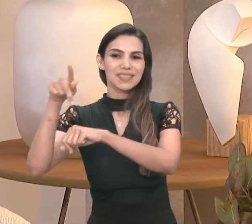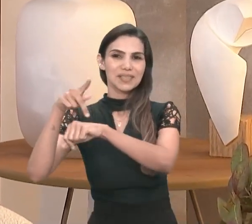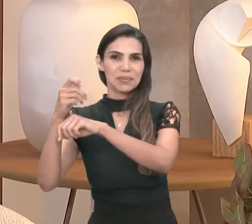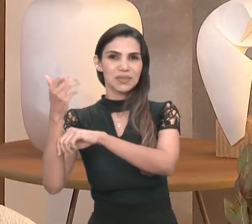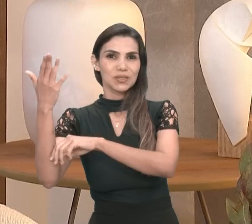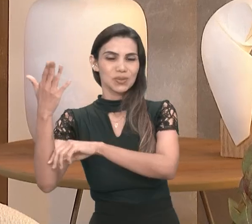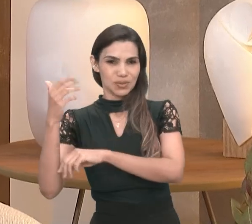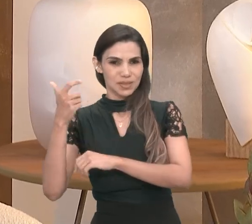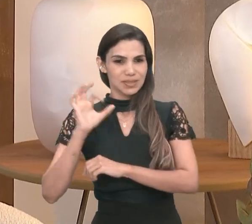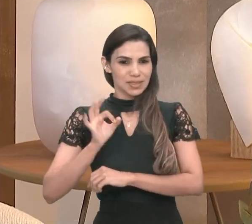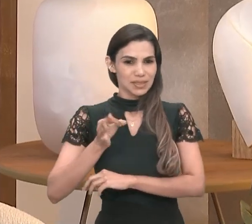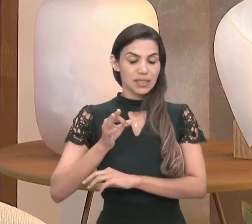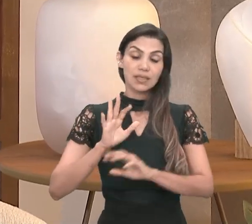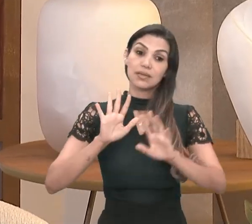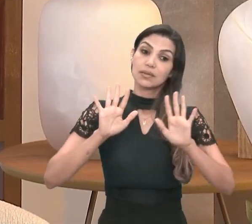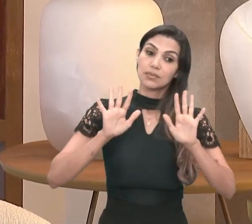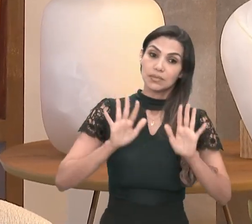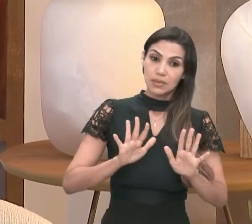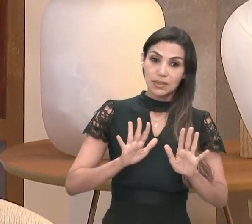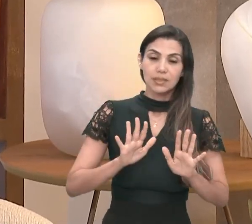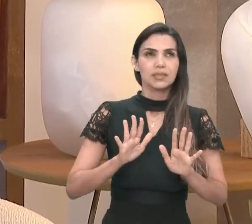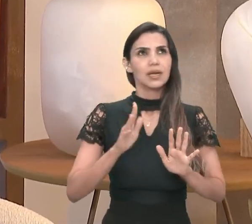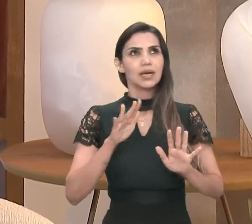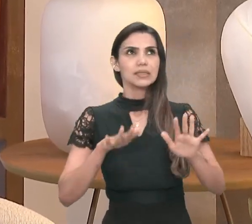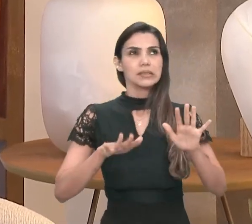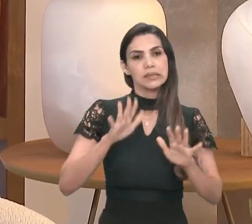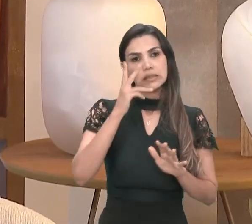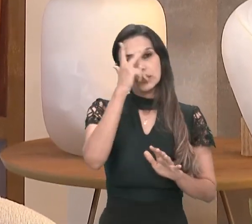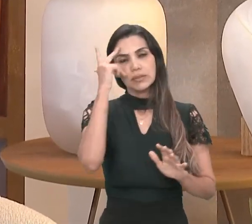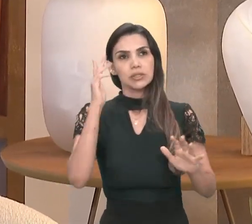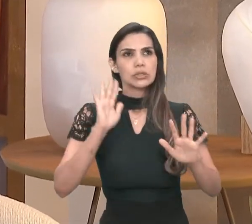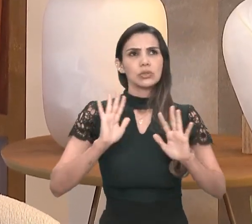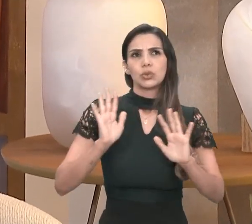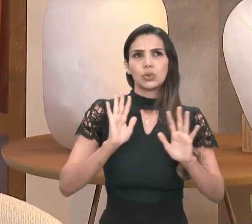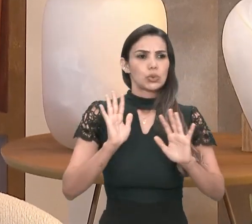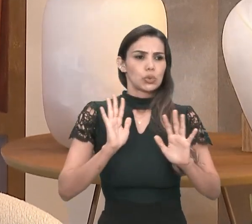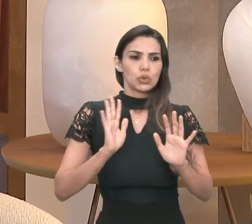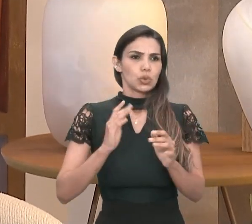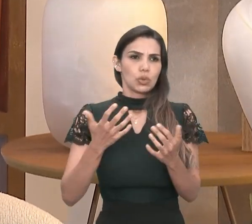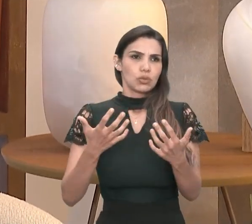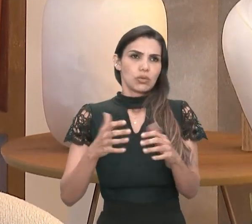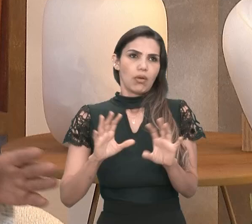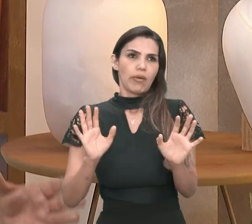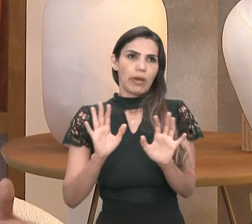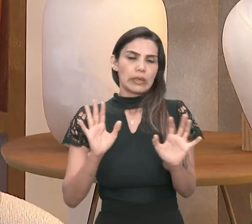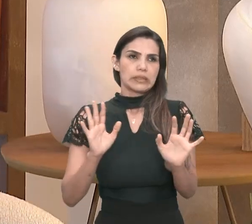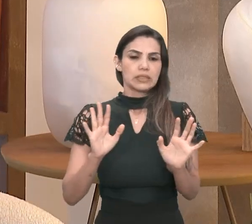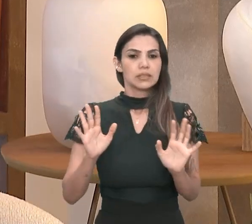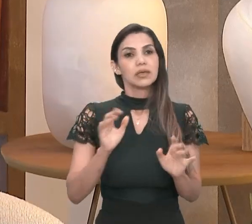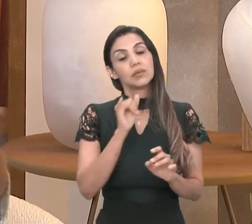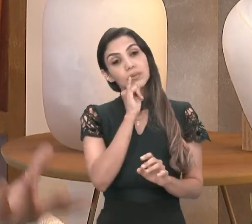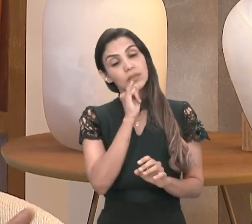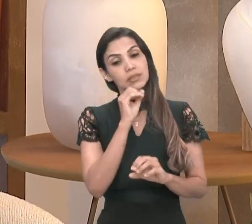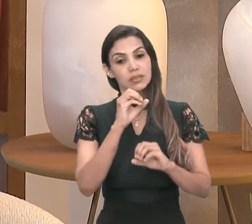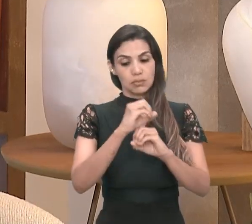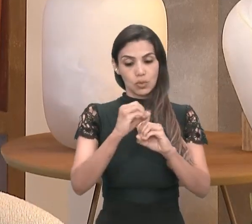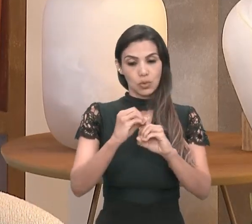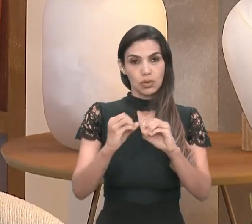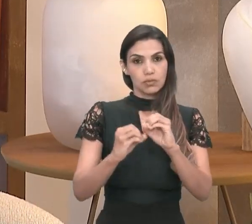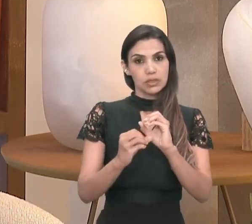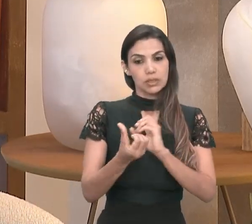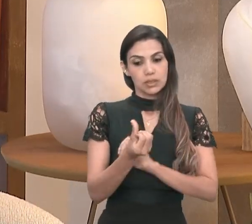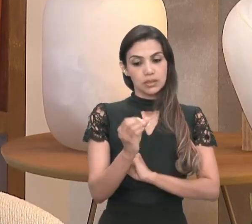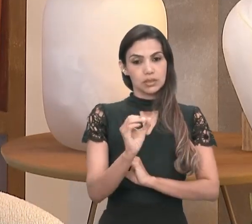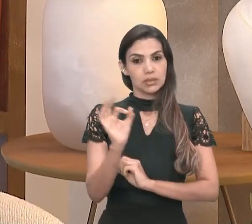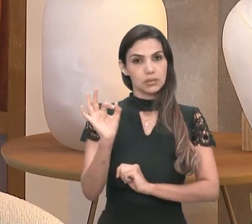né? E isto gera uma resistência se você considerar, por exemplo, o UFG, 60%